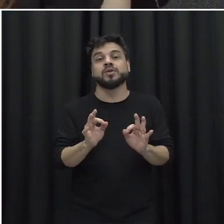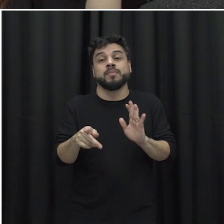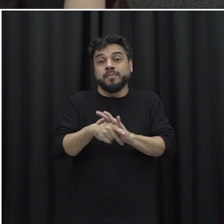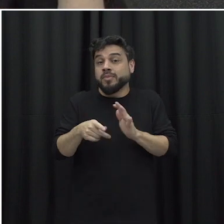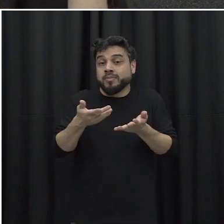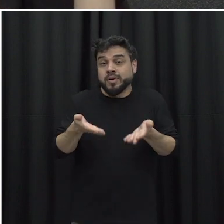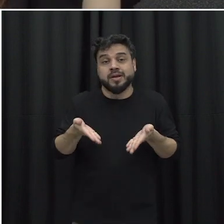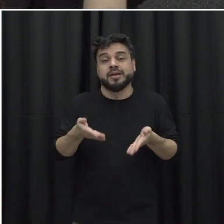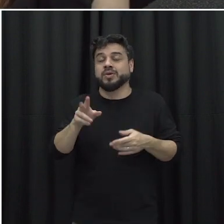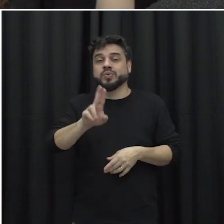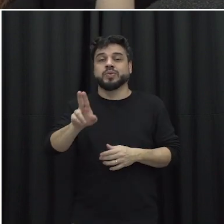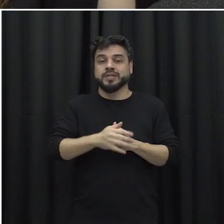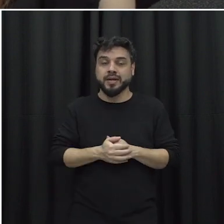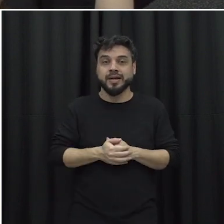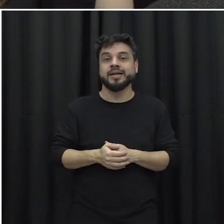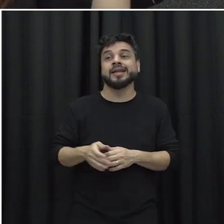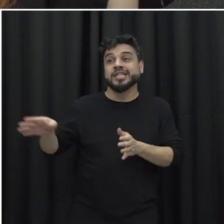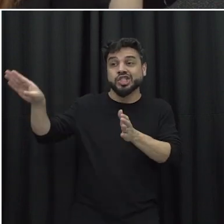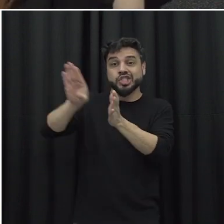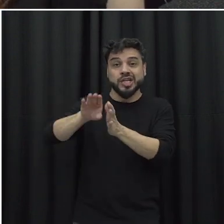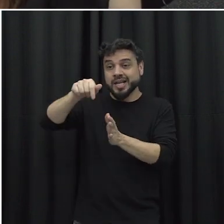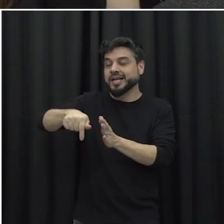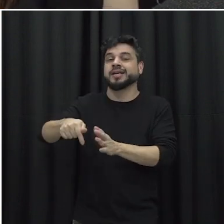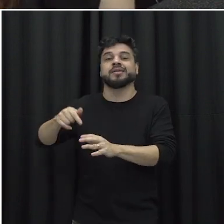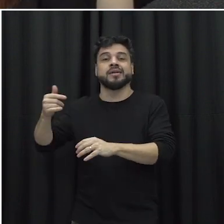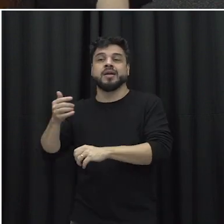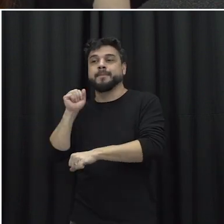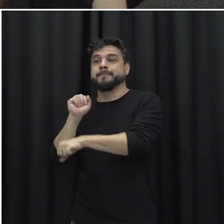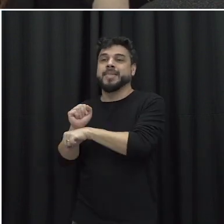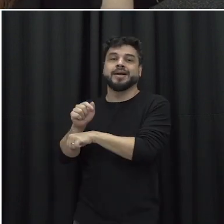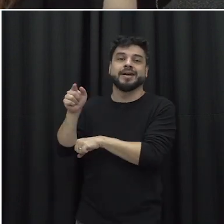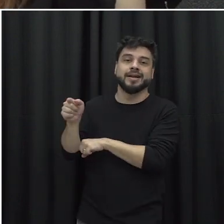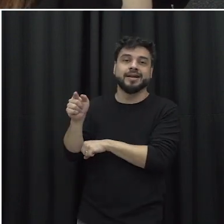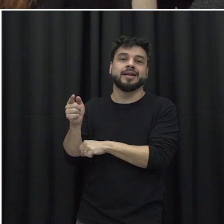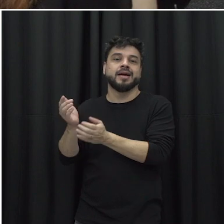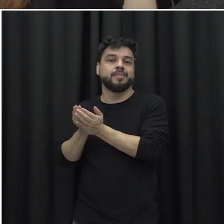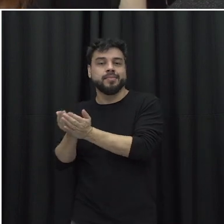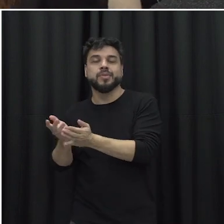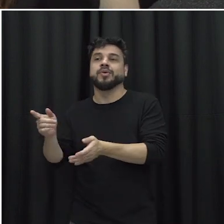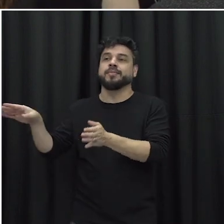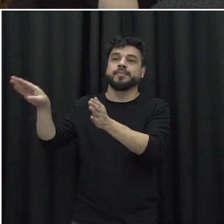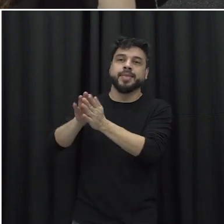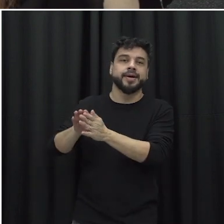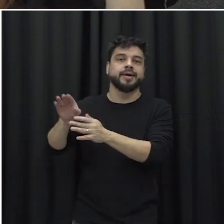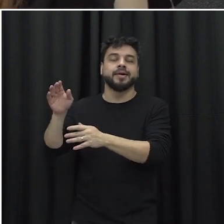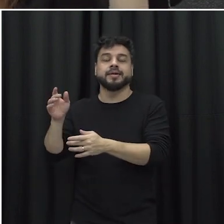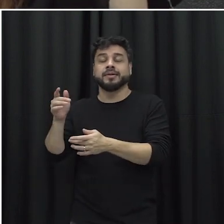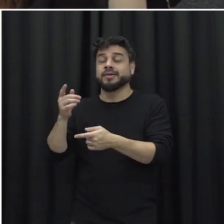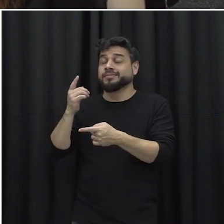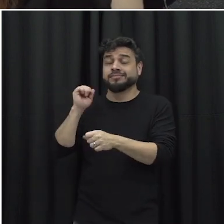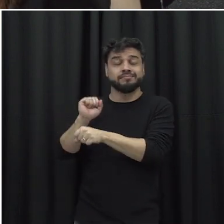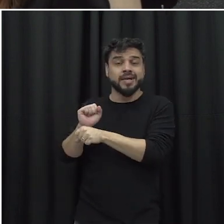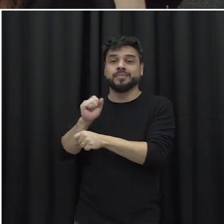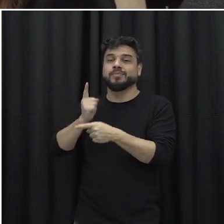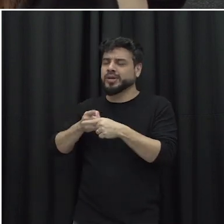gente não consegue desembarcar no porto, né? Porque precisa de toda a documentação por ser considerado tão controlado aqui no